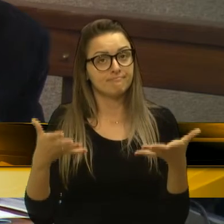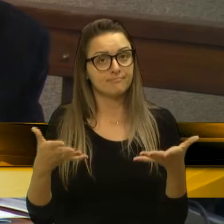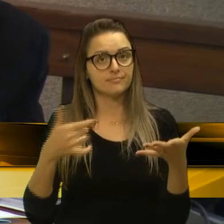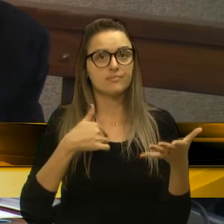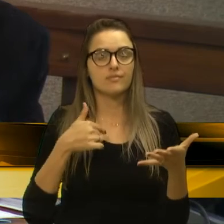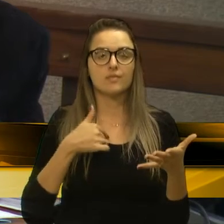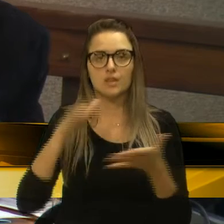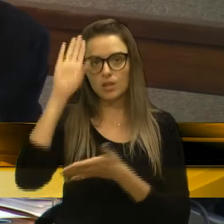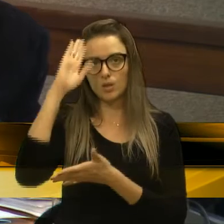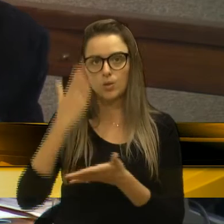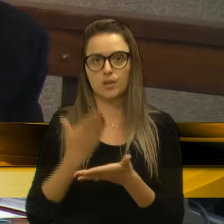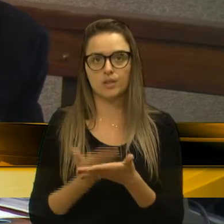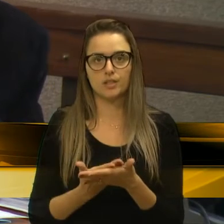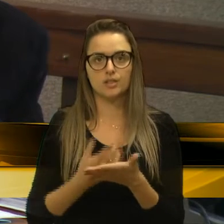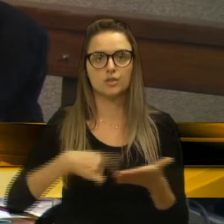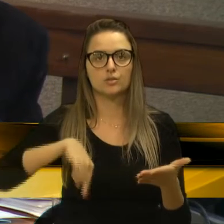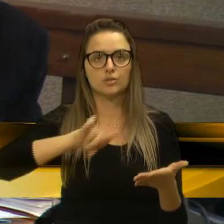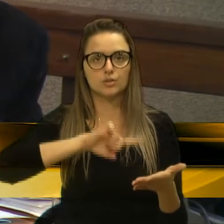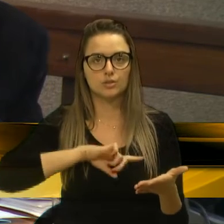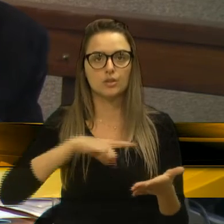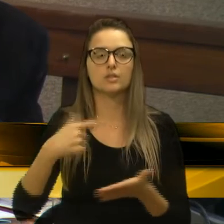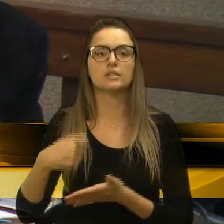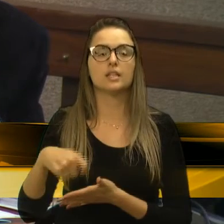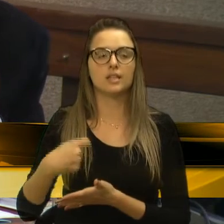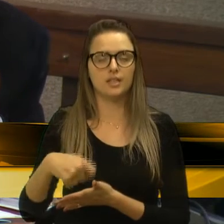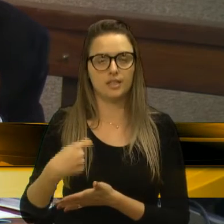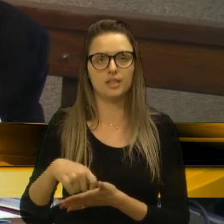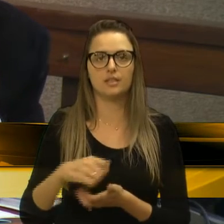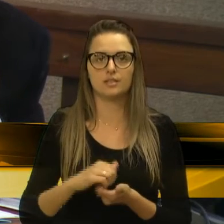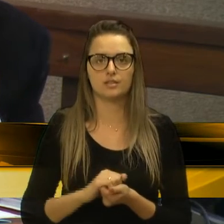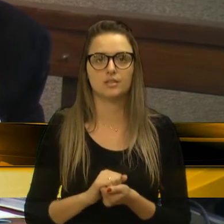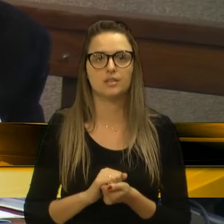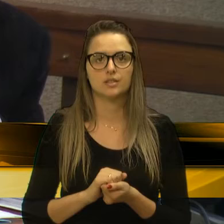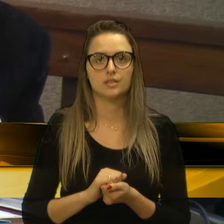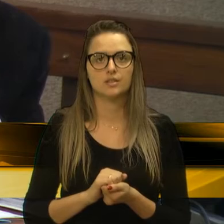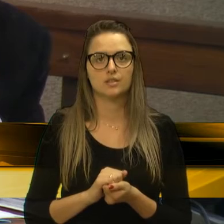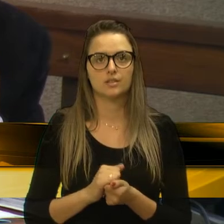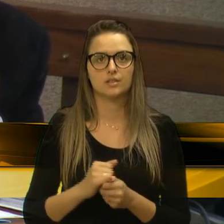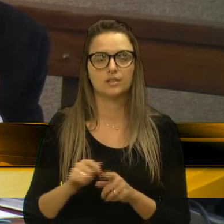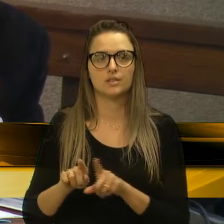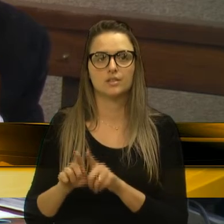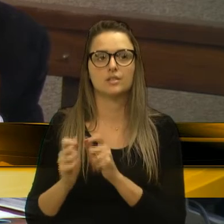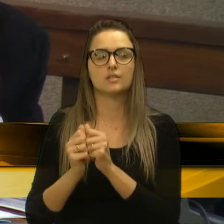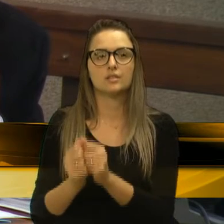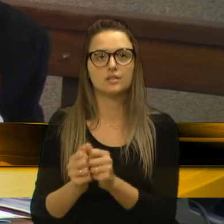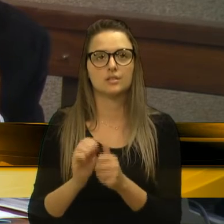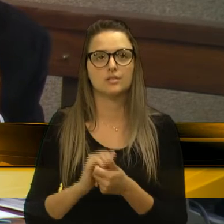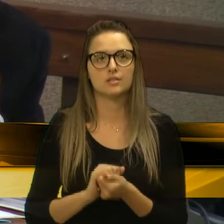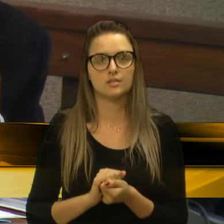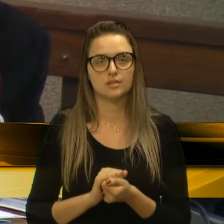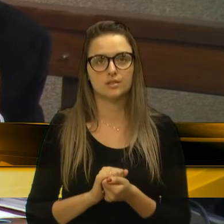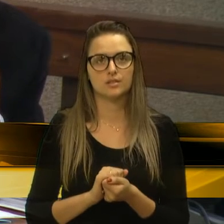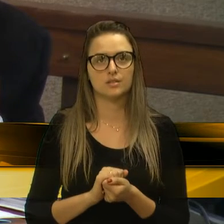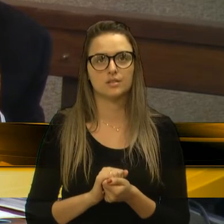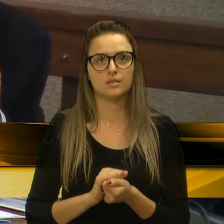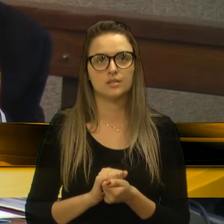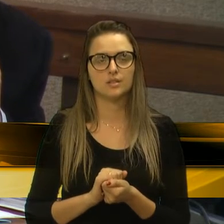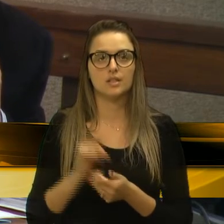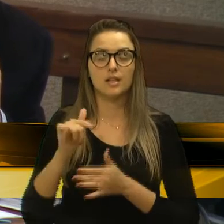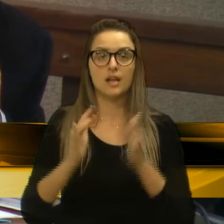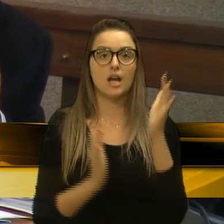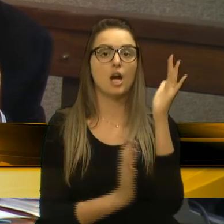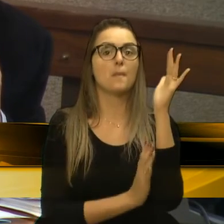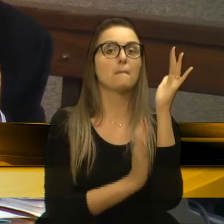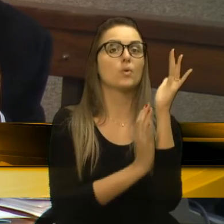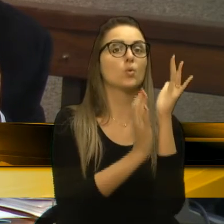que nós precisamos de uma vez por todas o que dá um grito forte contra essa burocracia